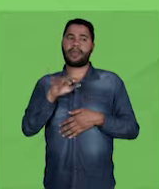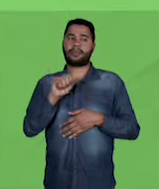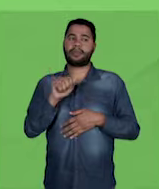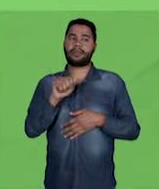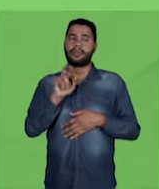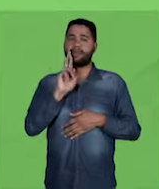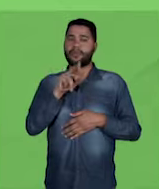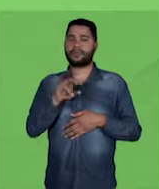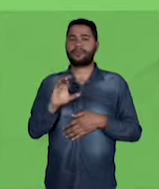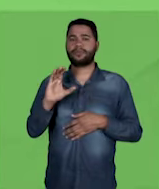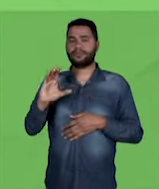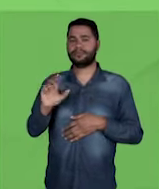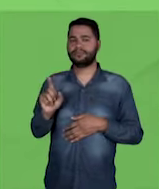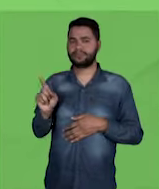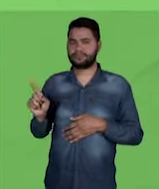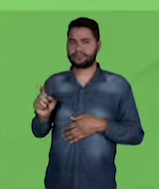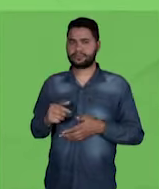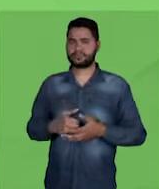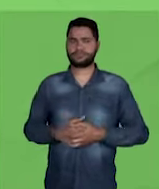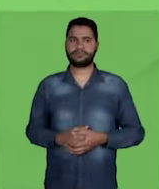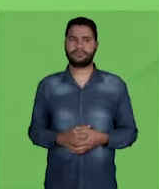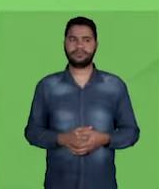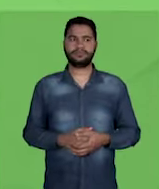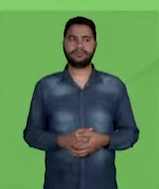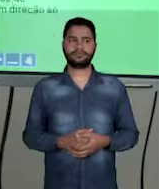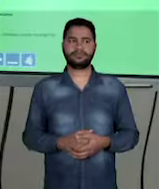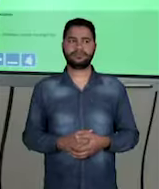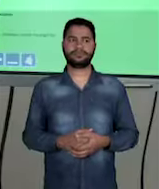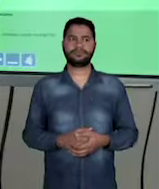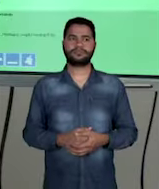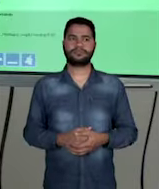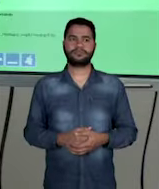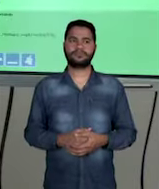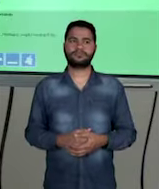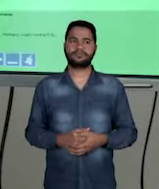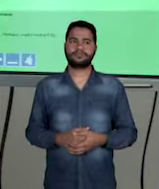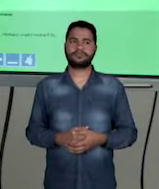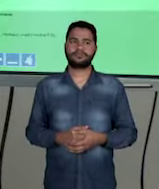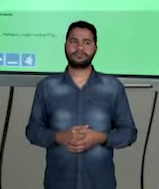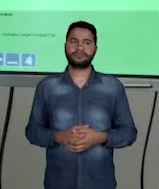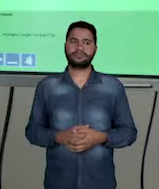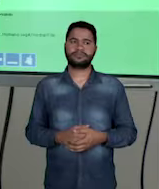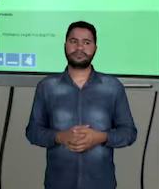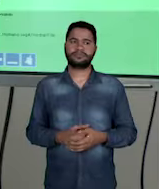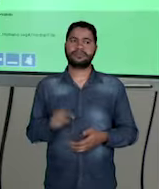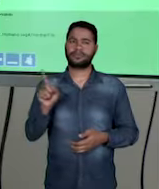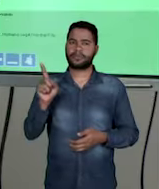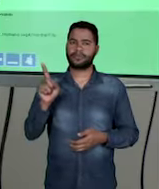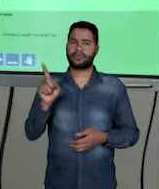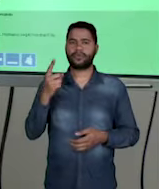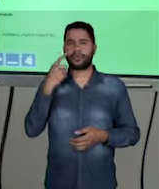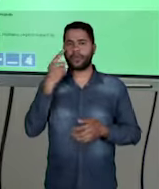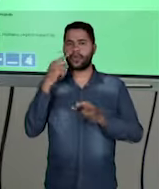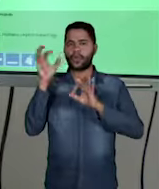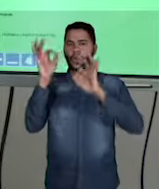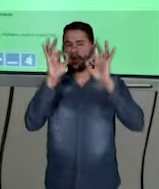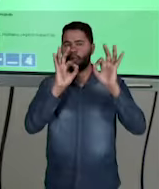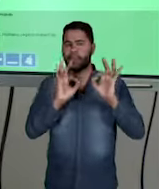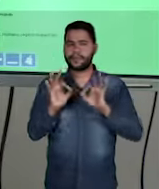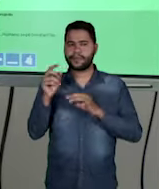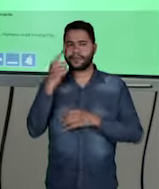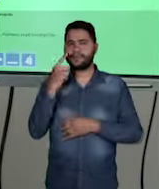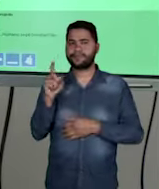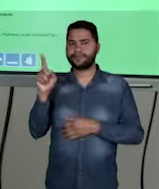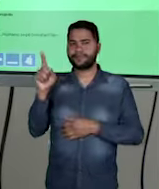letra C. Vamos para a próxima. Ah, tá aqui, eu até coloquei um esqueminha aqui para vocês verem,